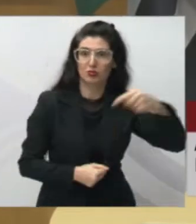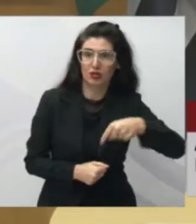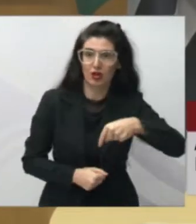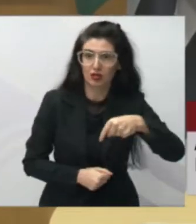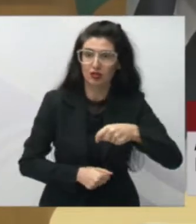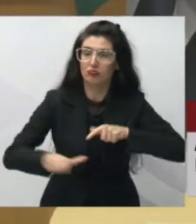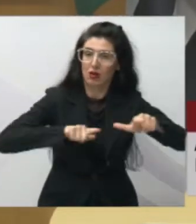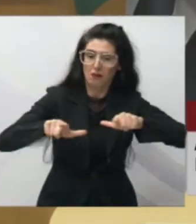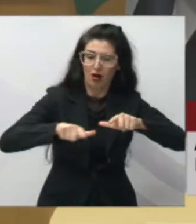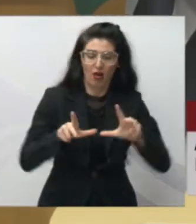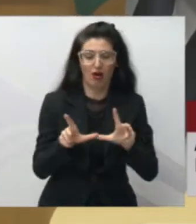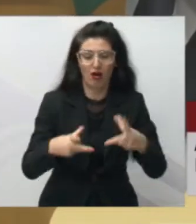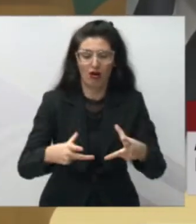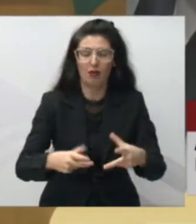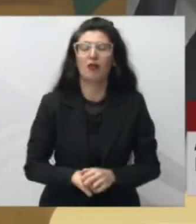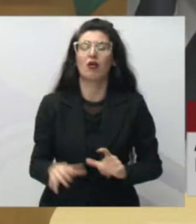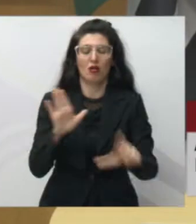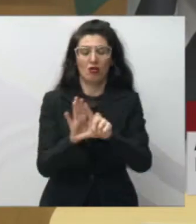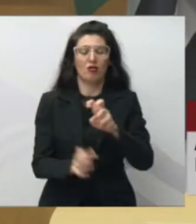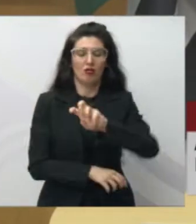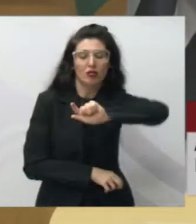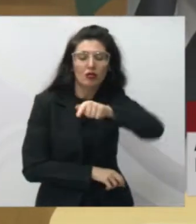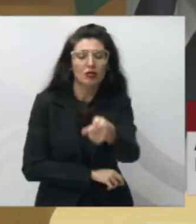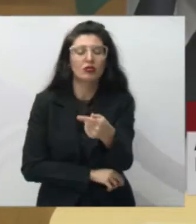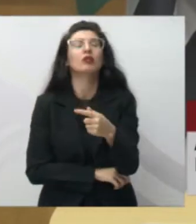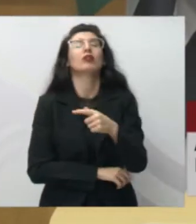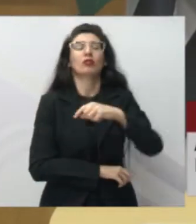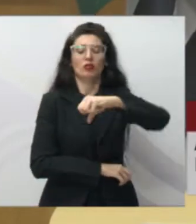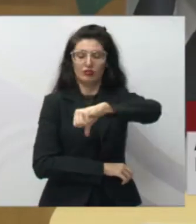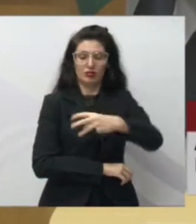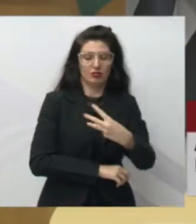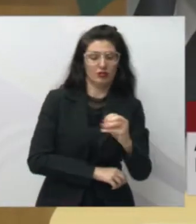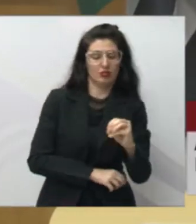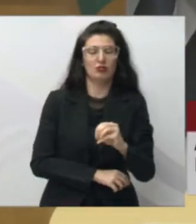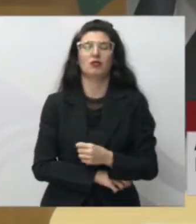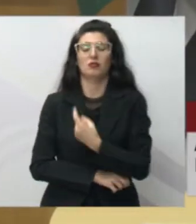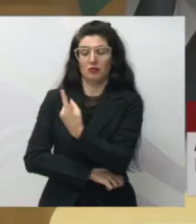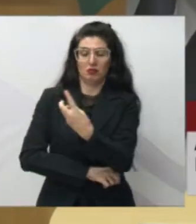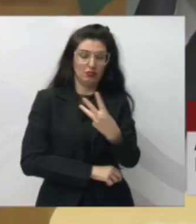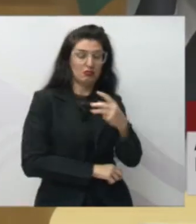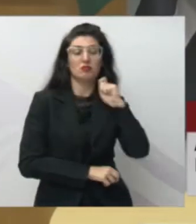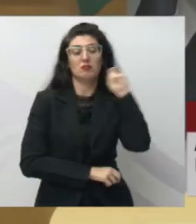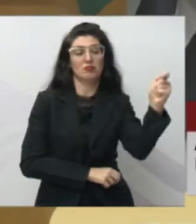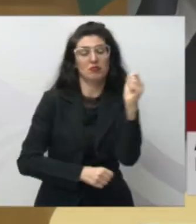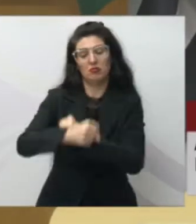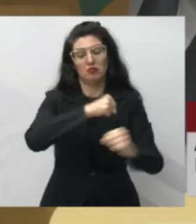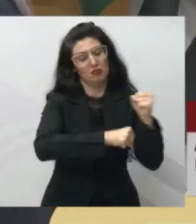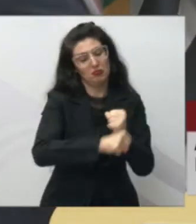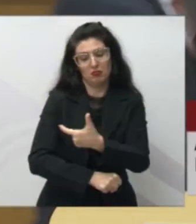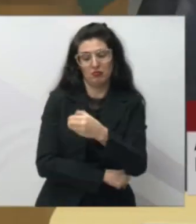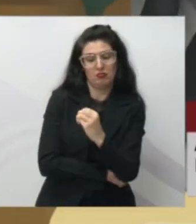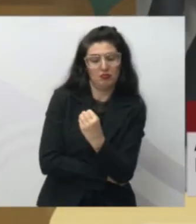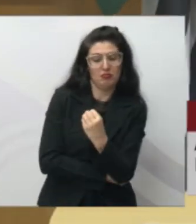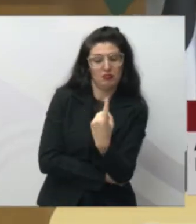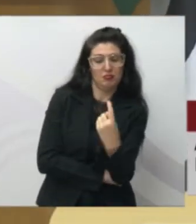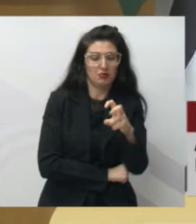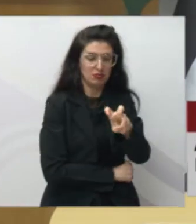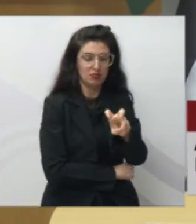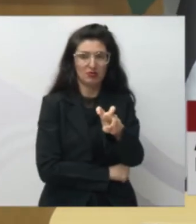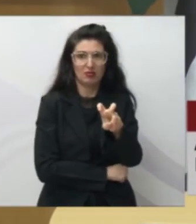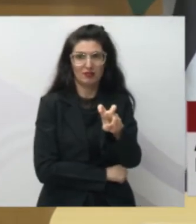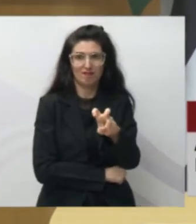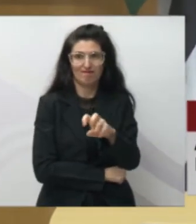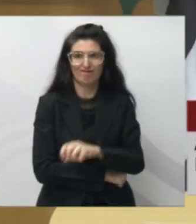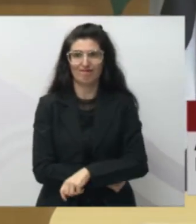Jacareí, disposta na Lei nº 5.930, de 13 de abril de 2015, fica reduzida